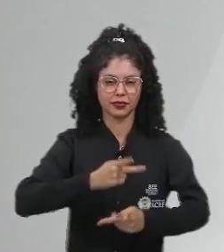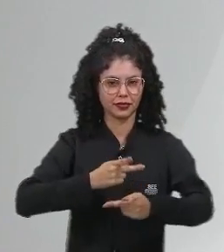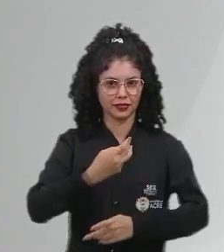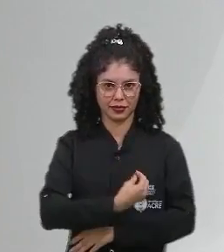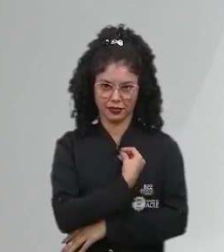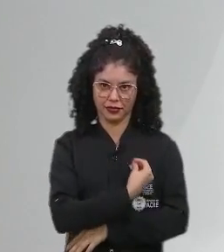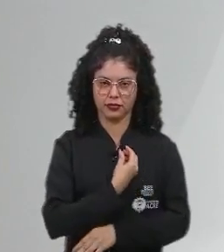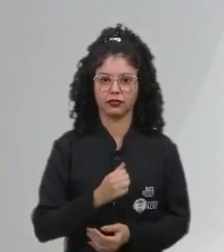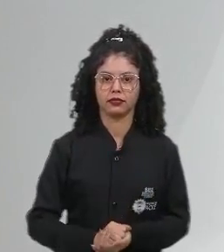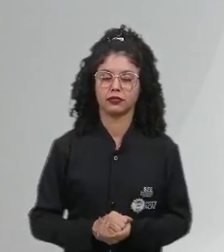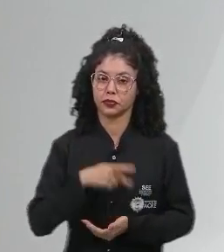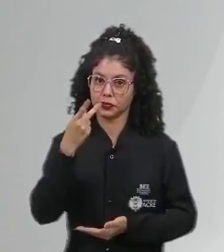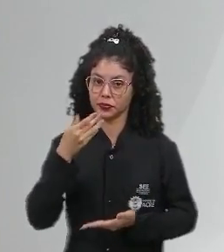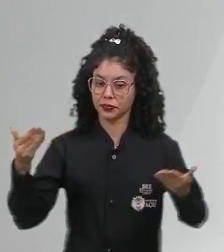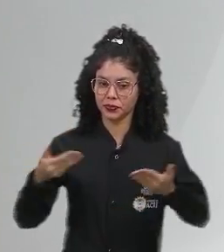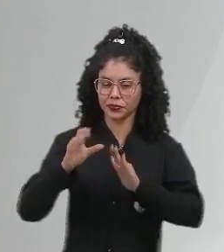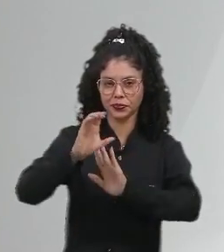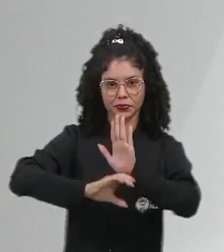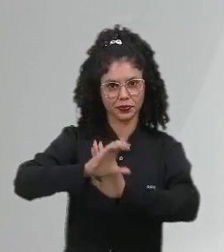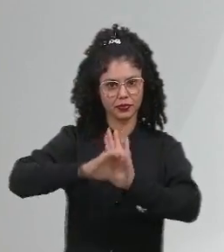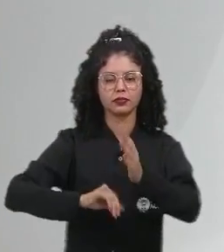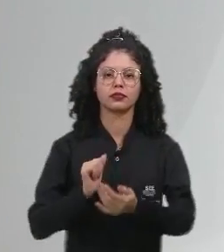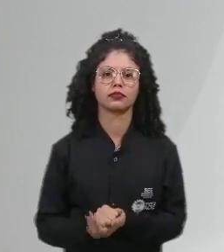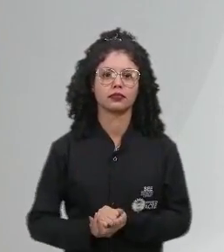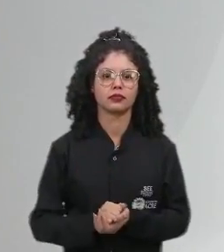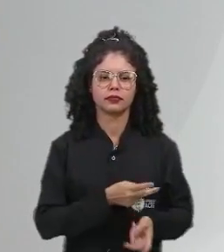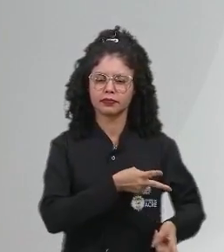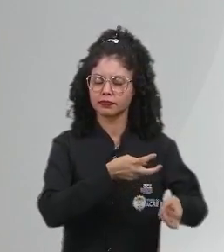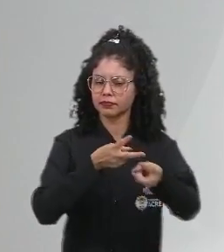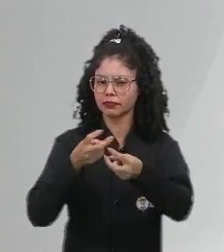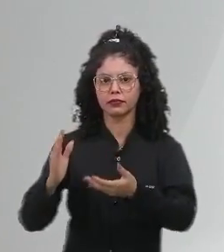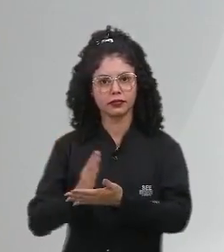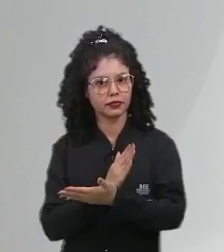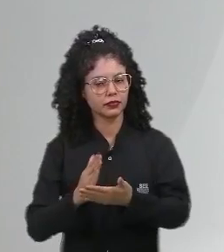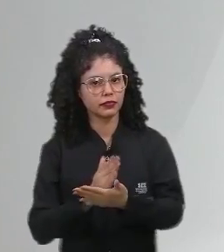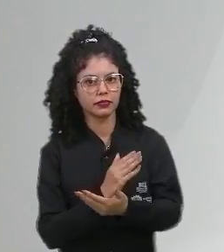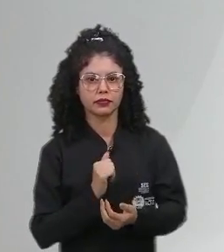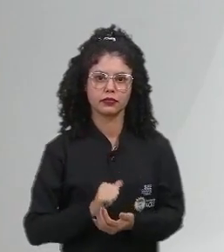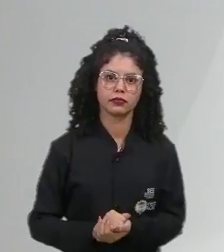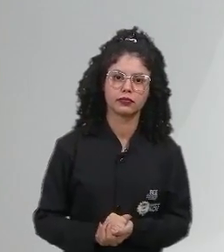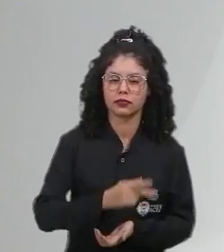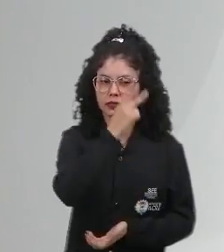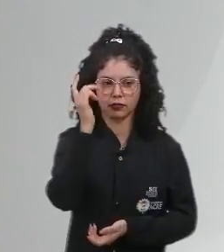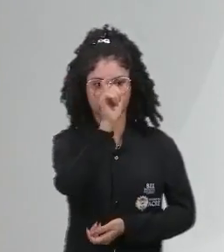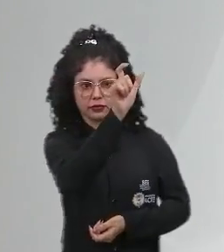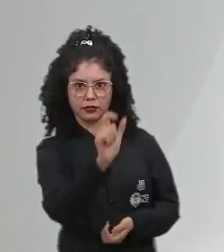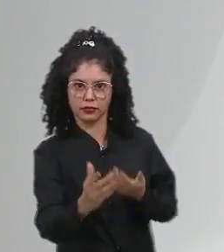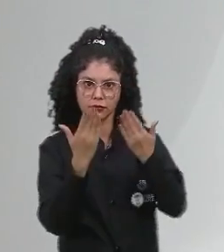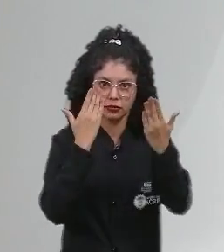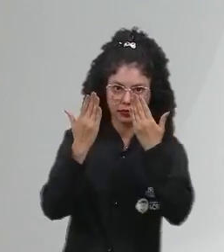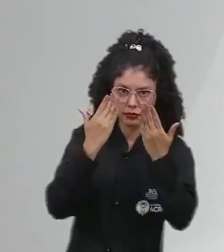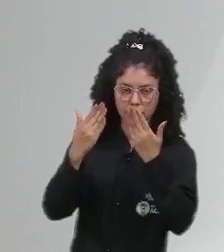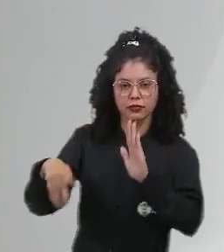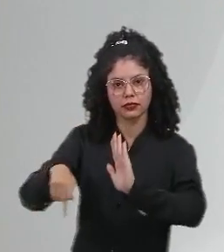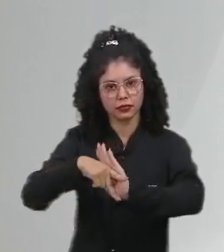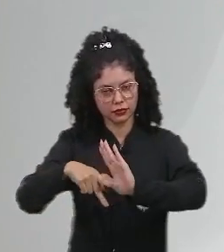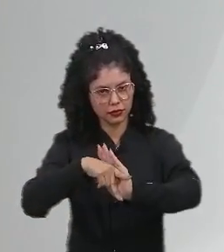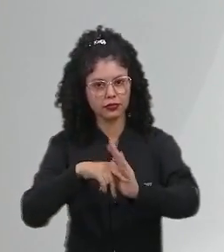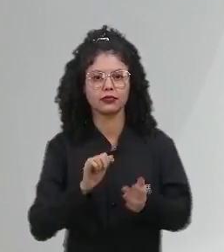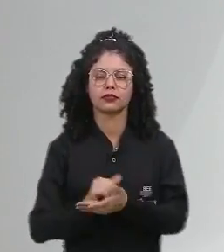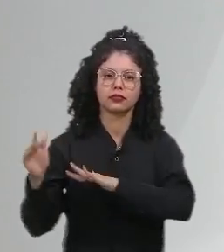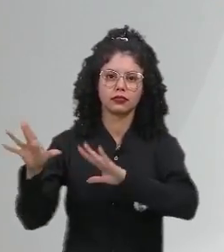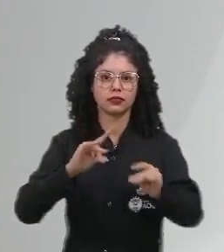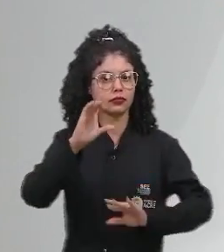vida e por falar conceito galerinha Vamos explorar alguns estudiosos psicólogos da área aí né que